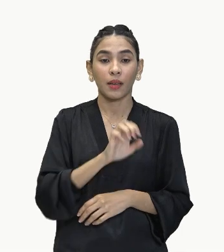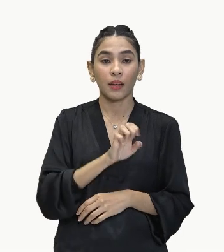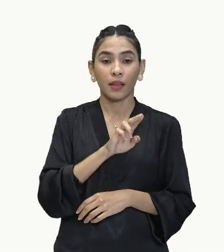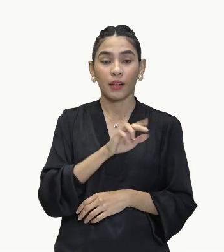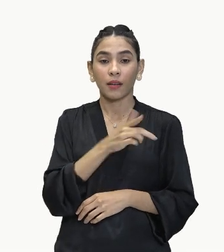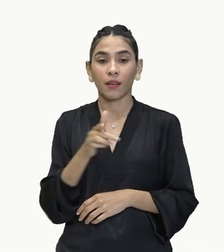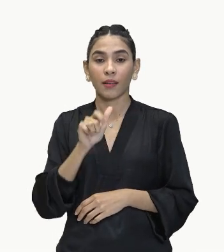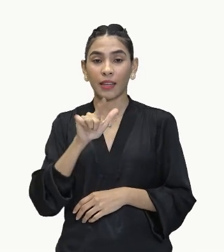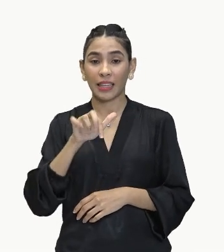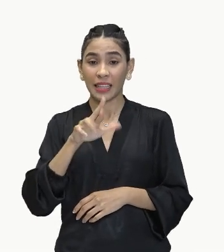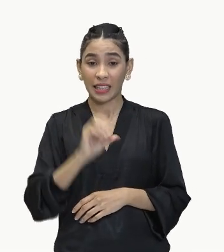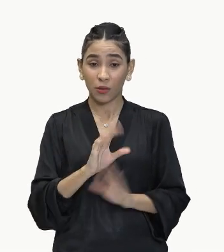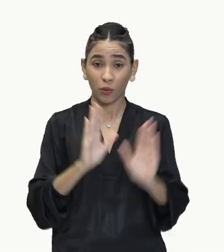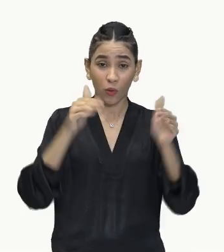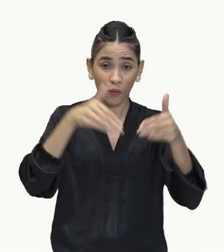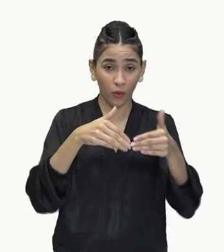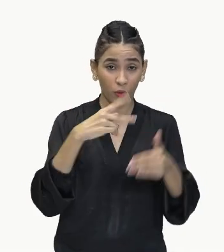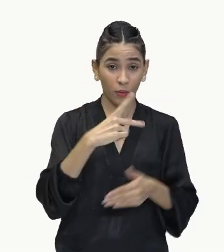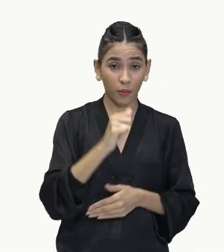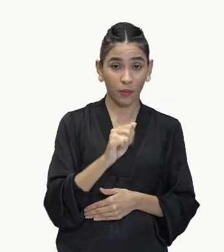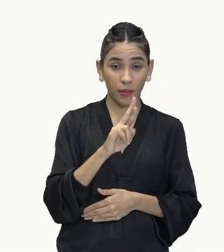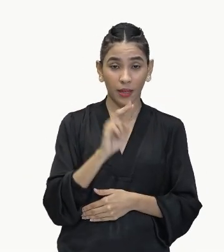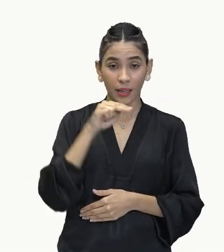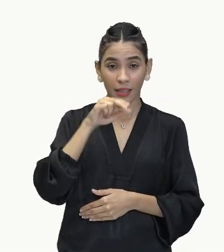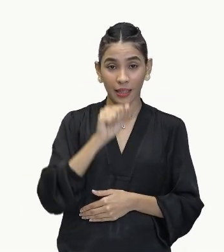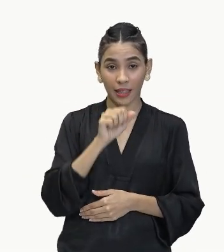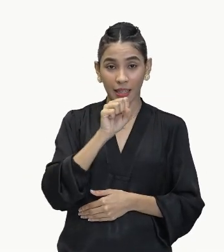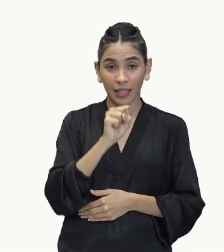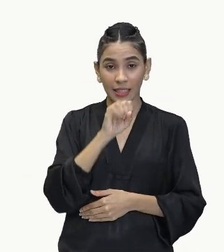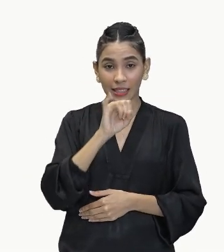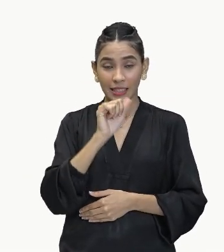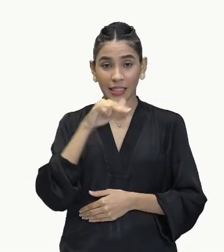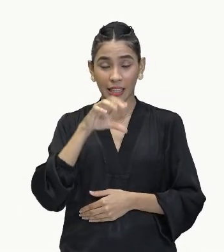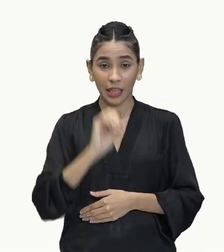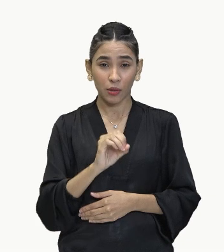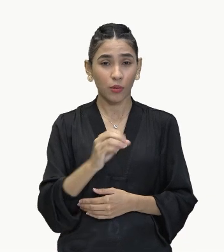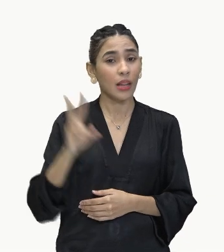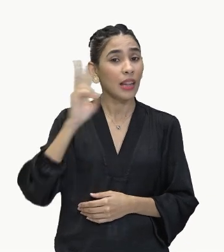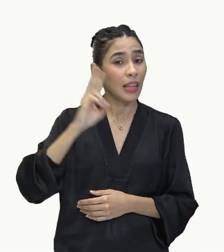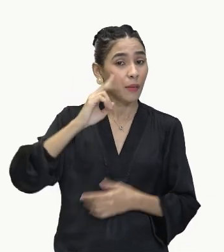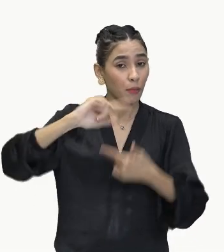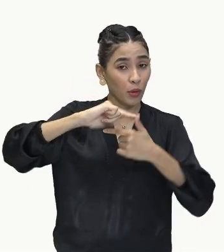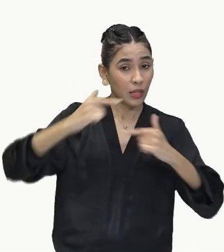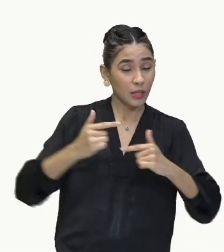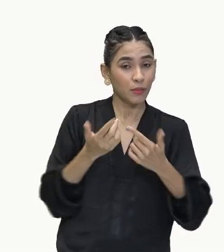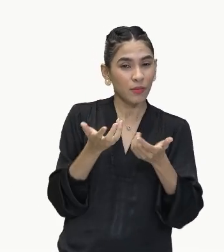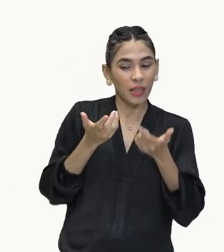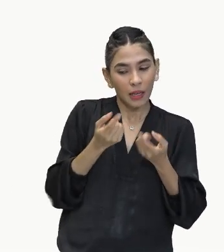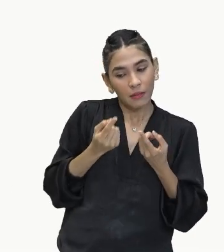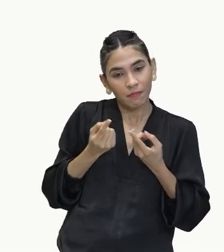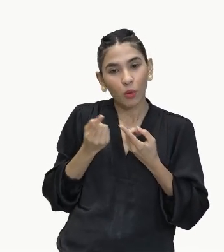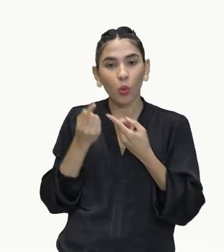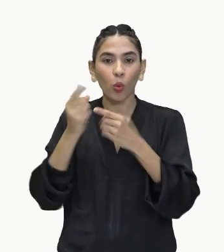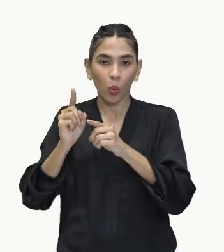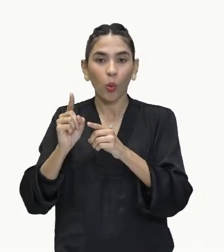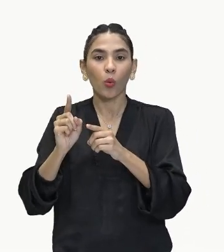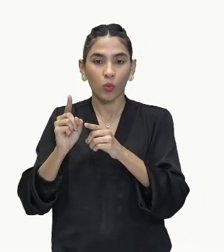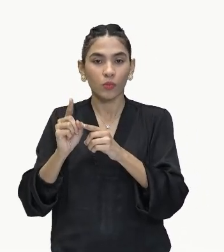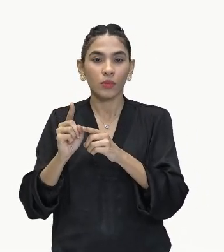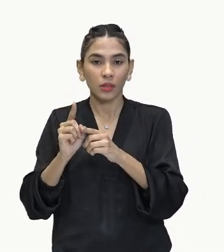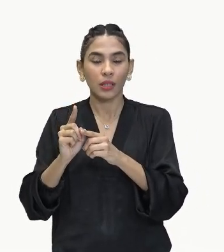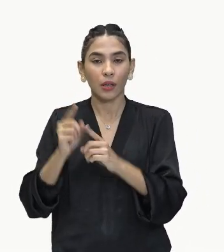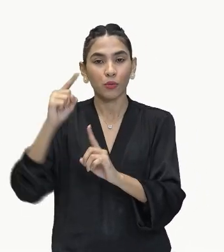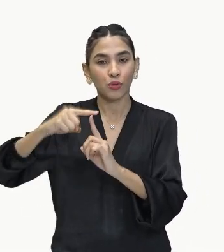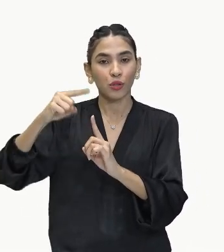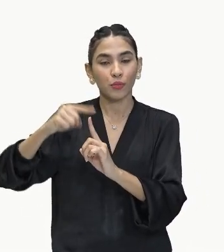aos parnasianos. Lembrem que os modernistas querem combater o jeito parnasiano de fazer arte. E aí esse